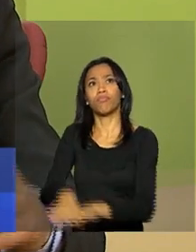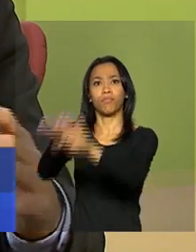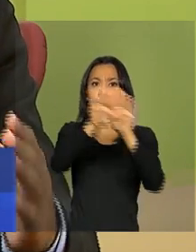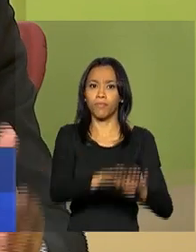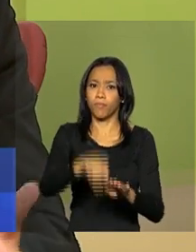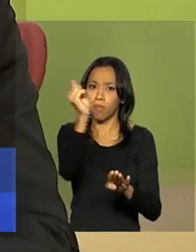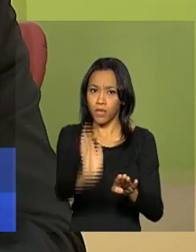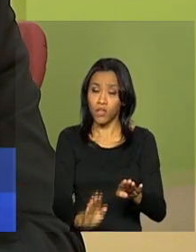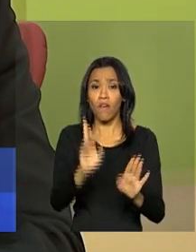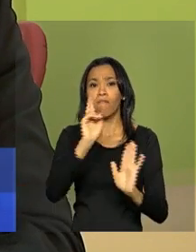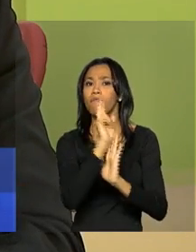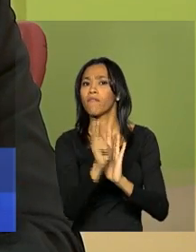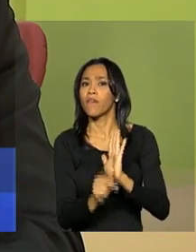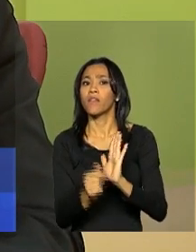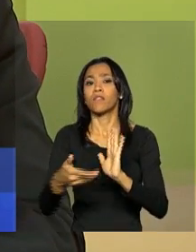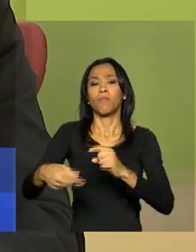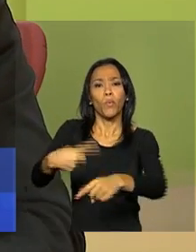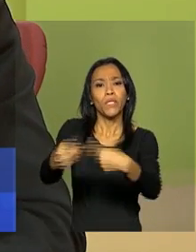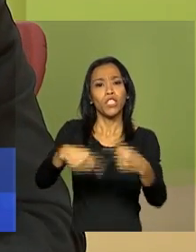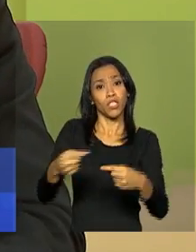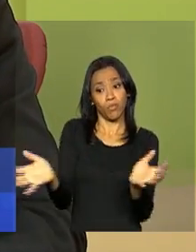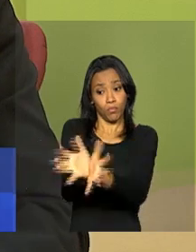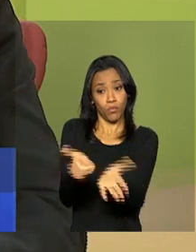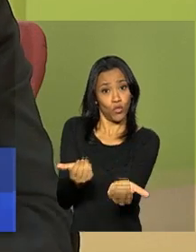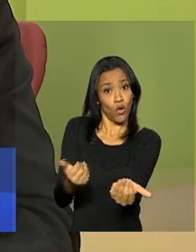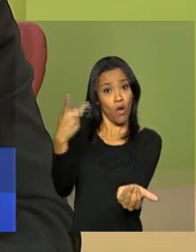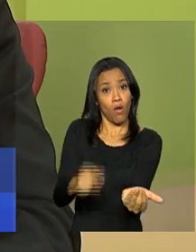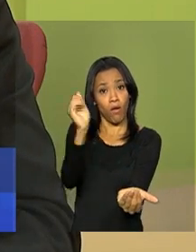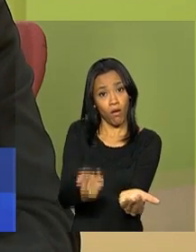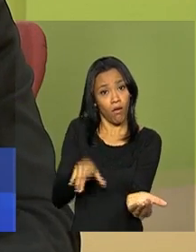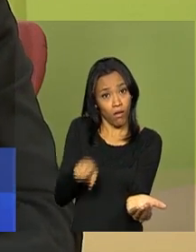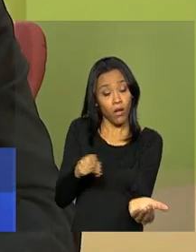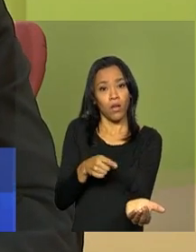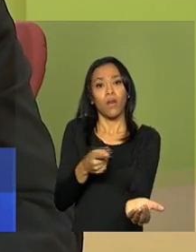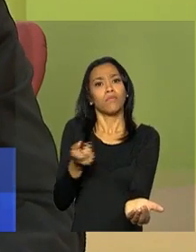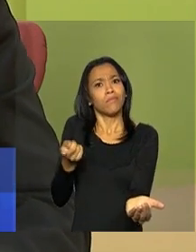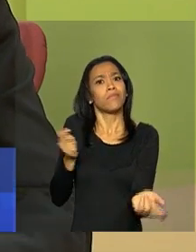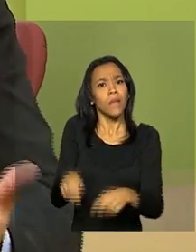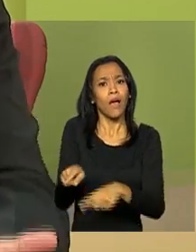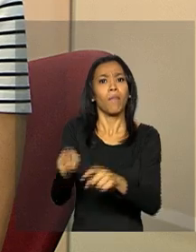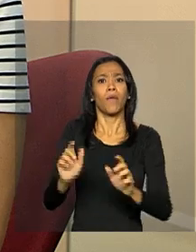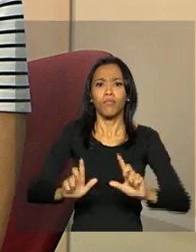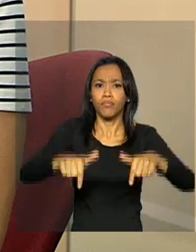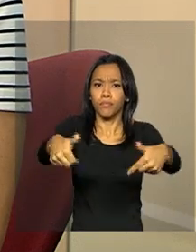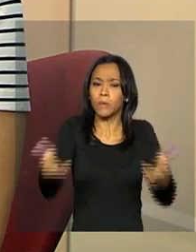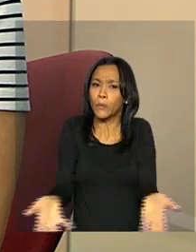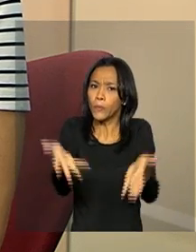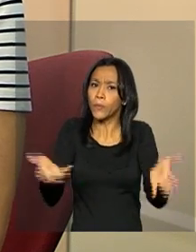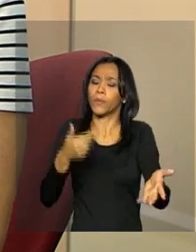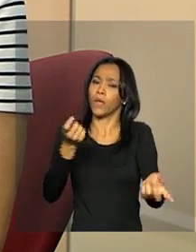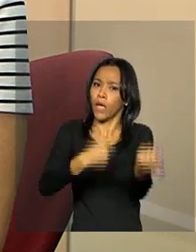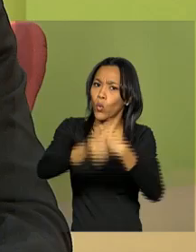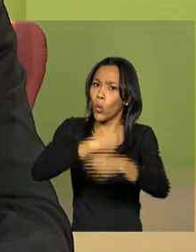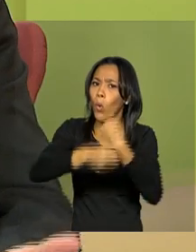ter diversas políticas para a juventude brasileira. Porque a juventude, com esse contingente populacional, pode ajudar muito, inclusive, no crescimento econômico, no